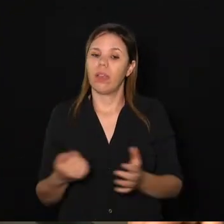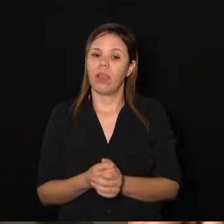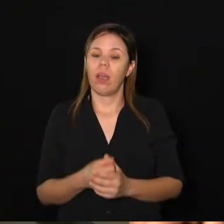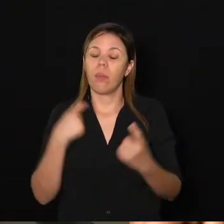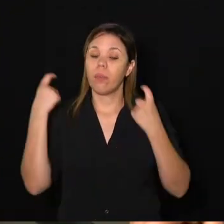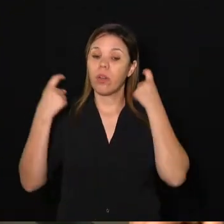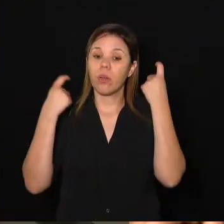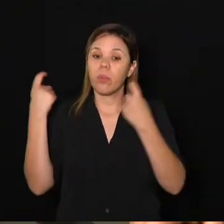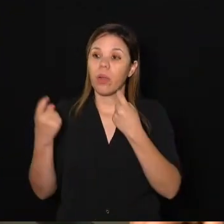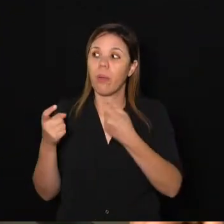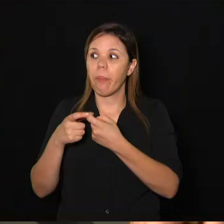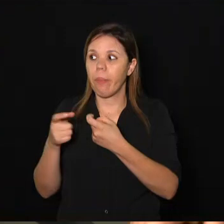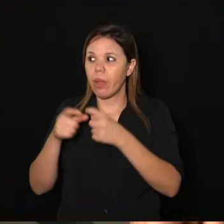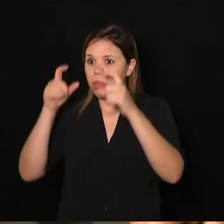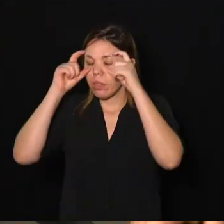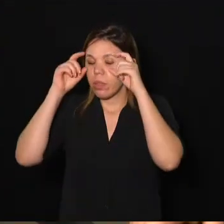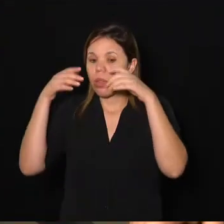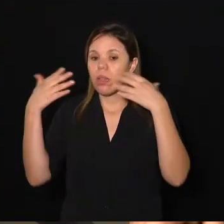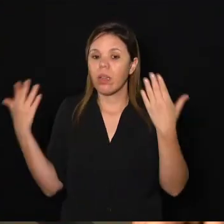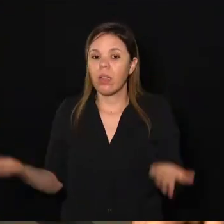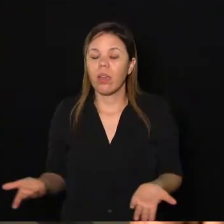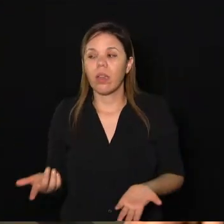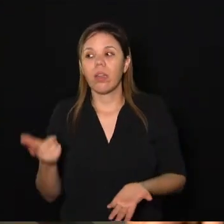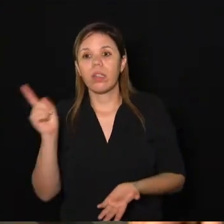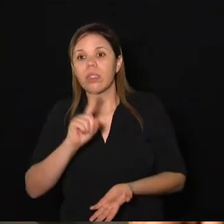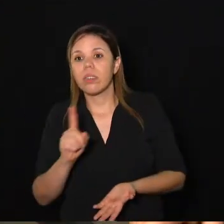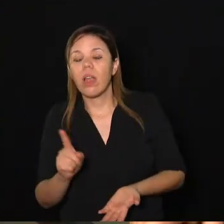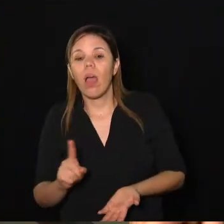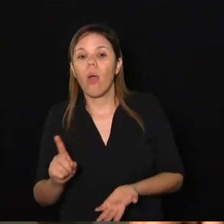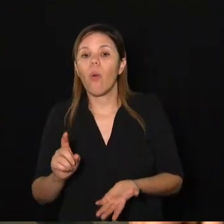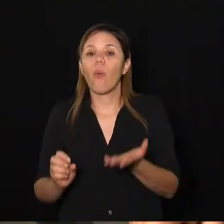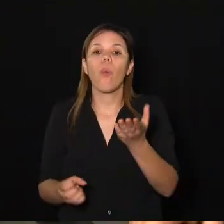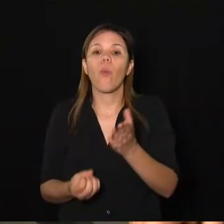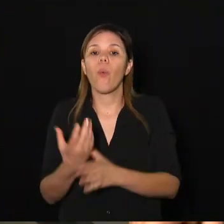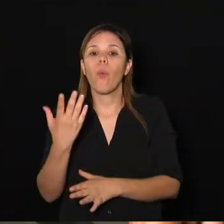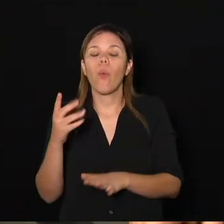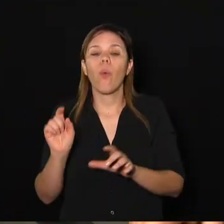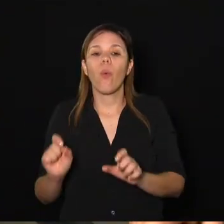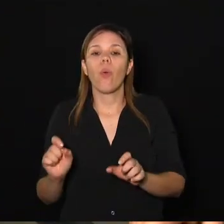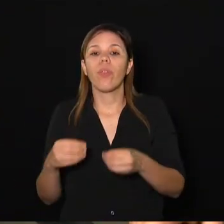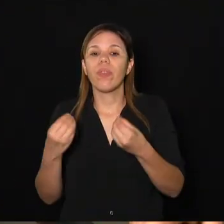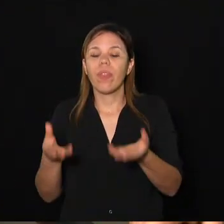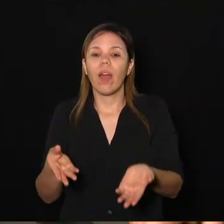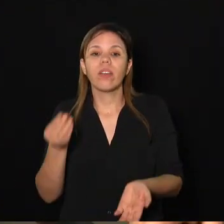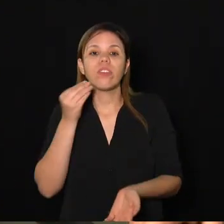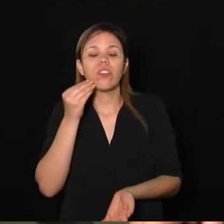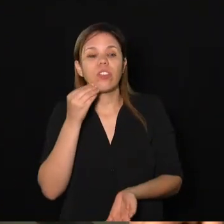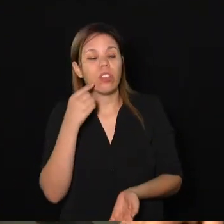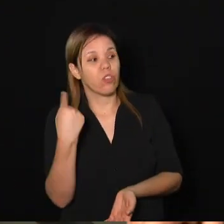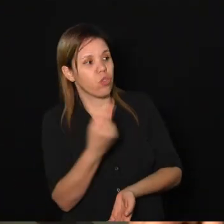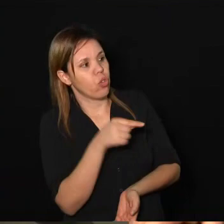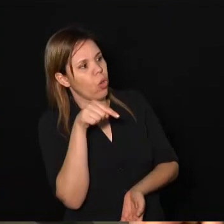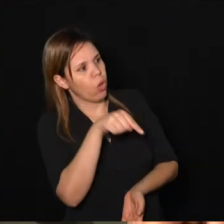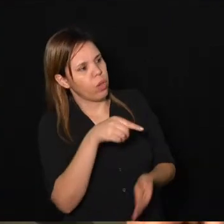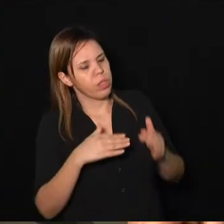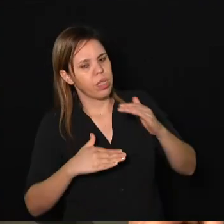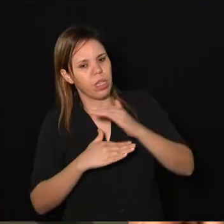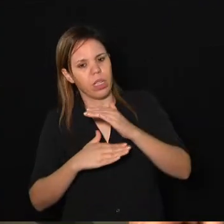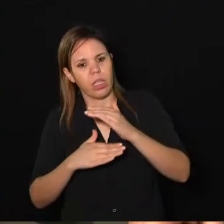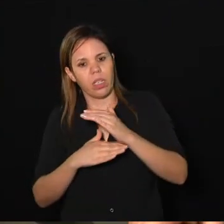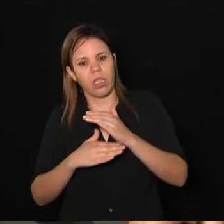percebi do oftalmologista é não conceder não criar um direito que não compete a nós da câmara de